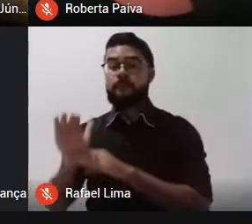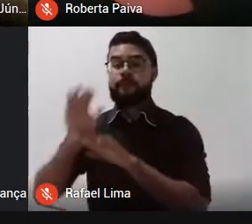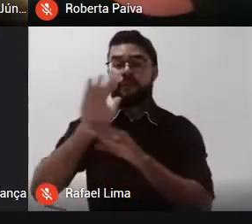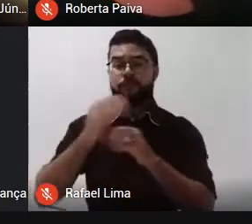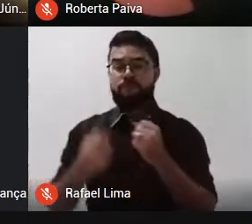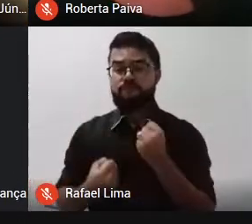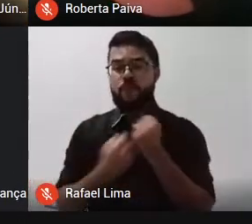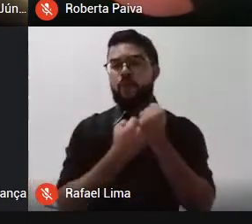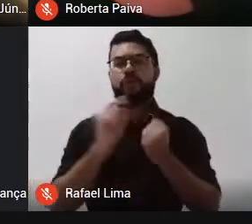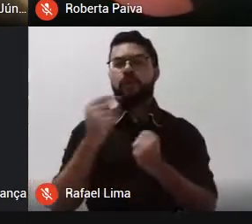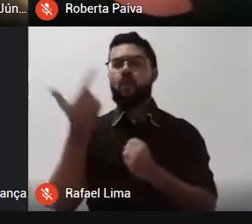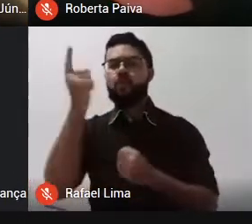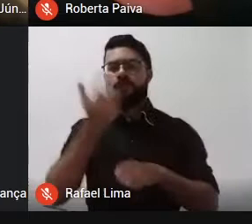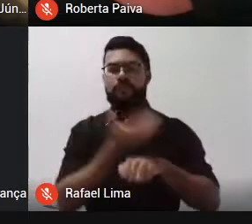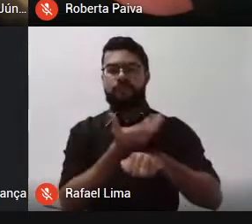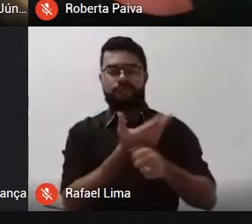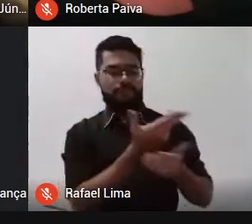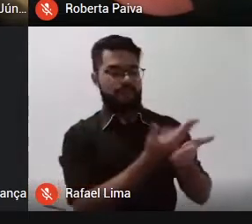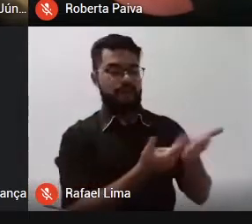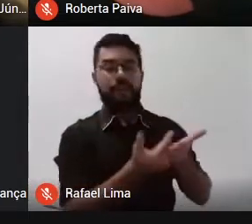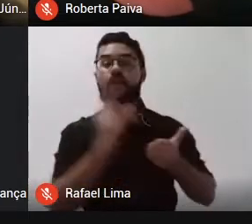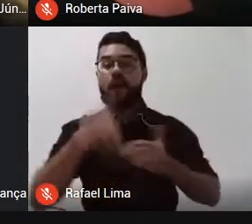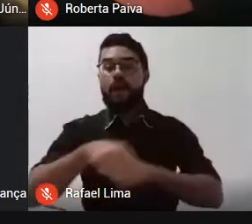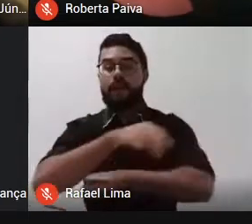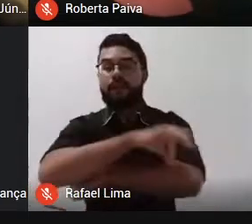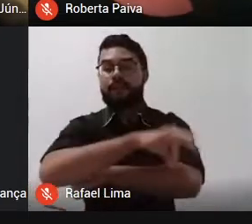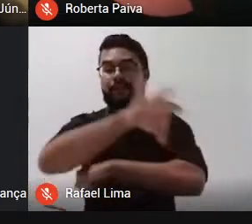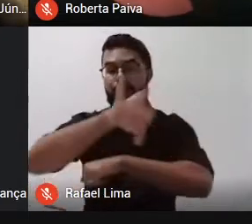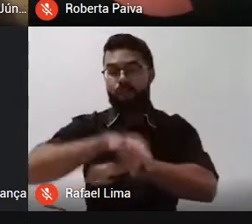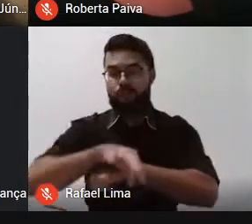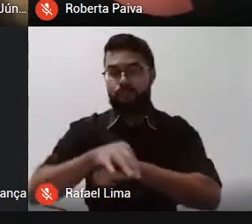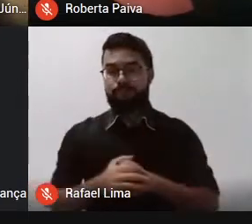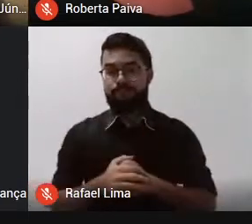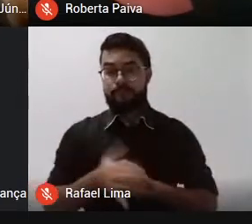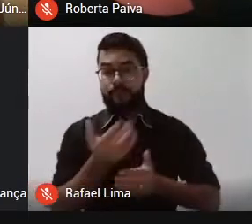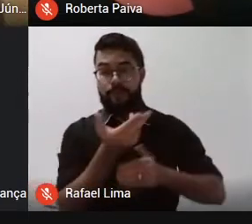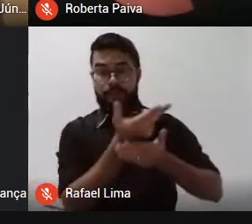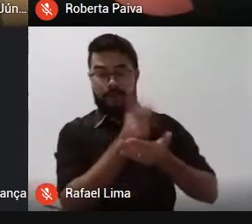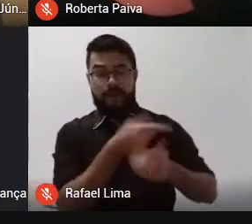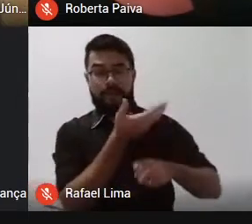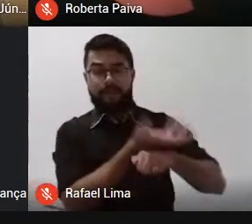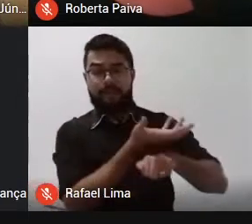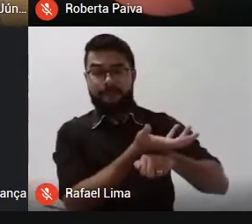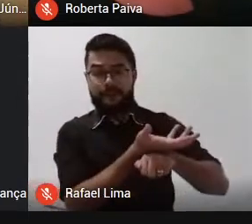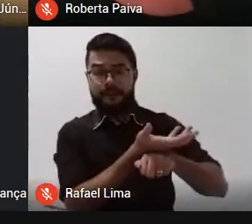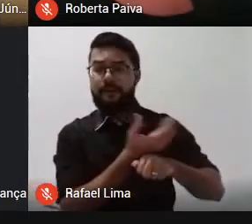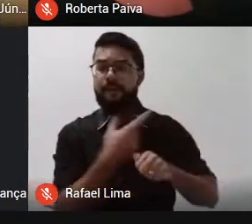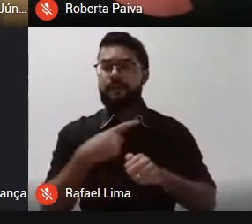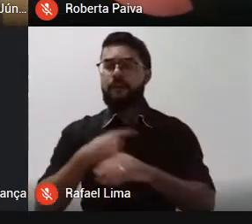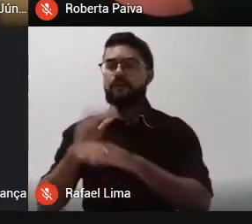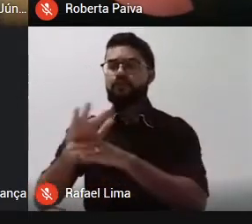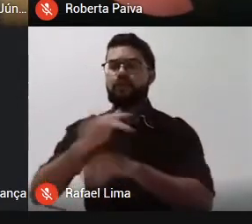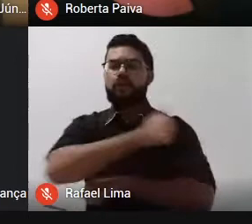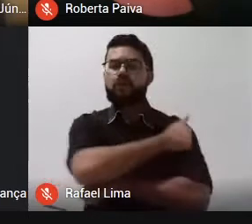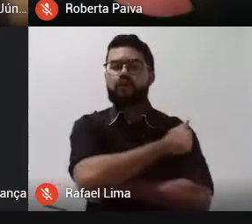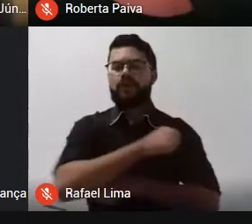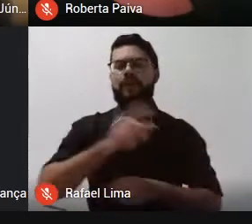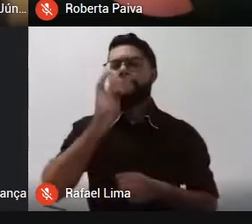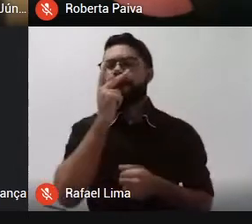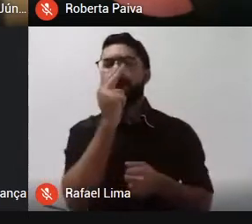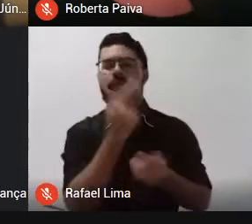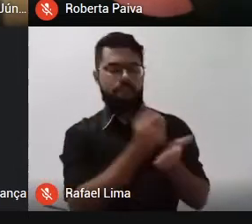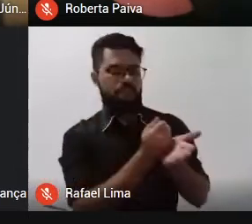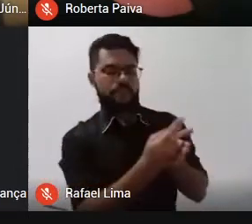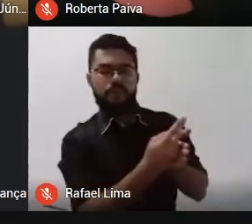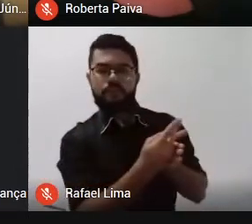disciplina de projeto arquitetônico. Nessa disciplina aqui, nós fazemos um trabalho com o aluno, praticamente uma apostila. Ele mesmo monta